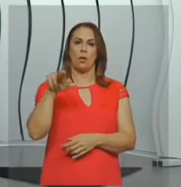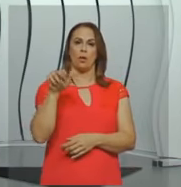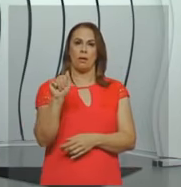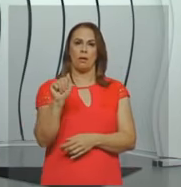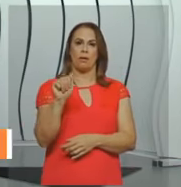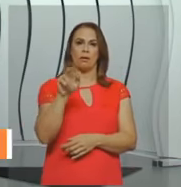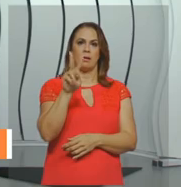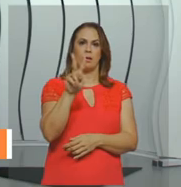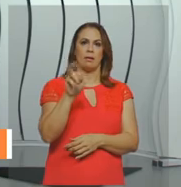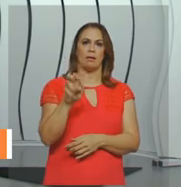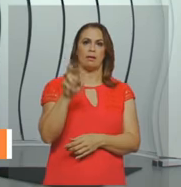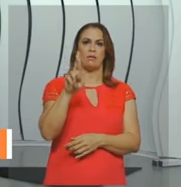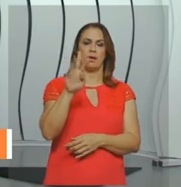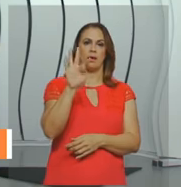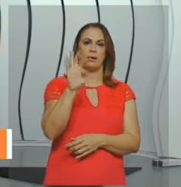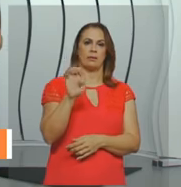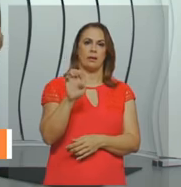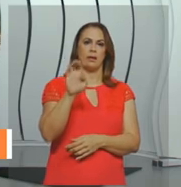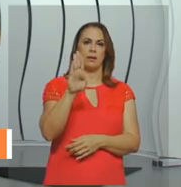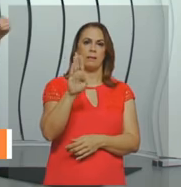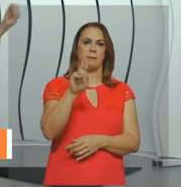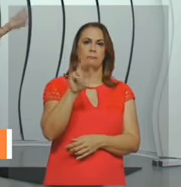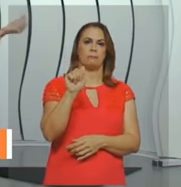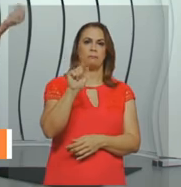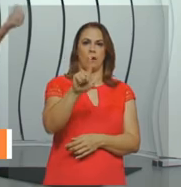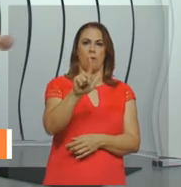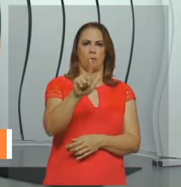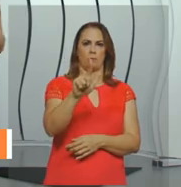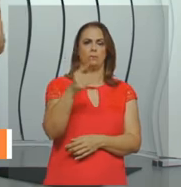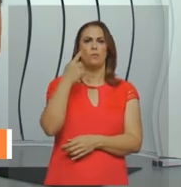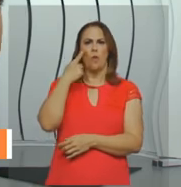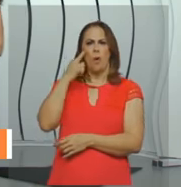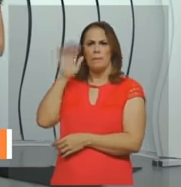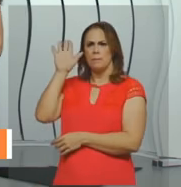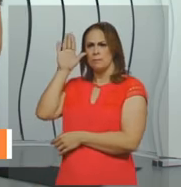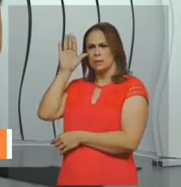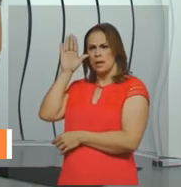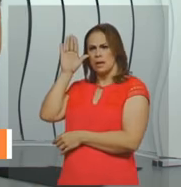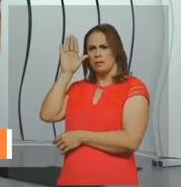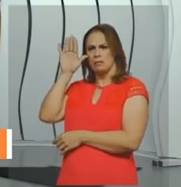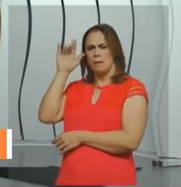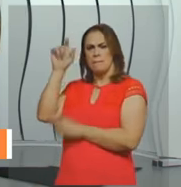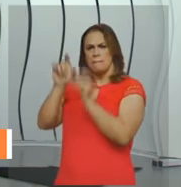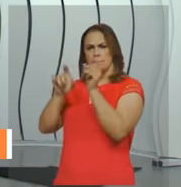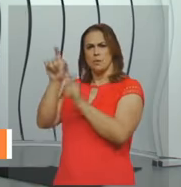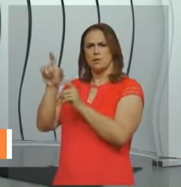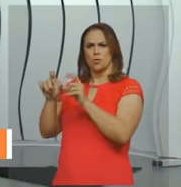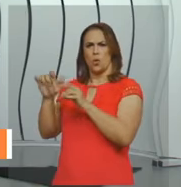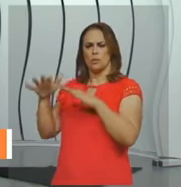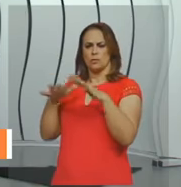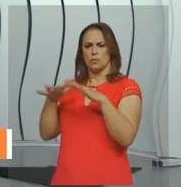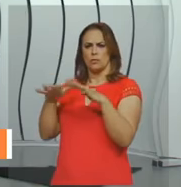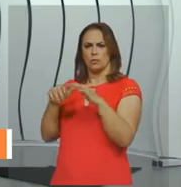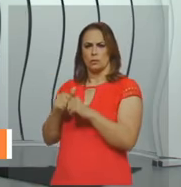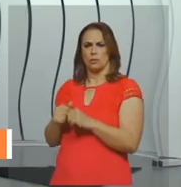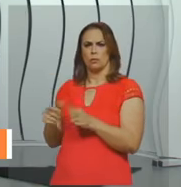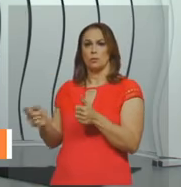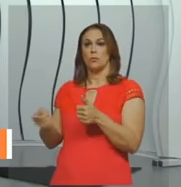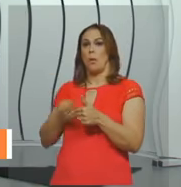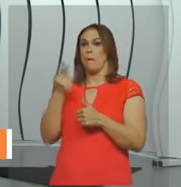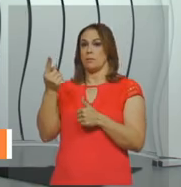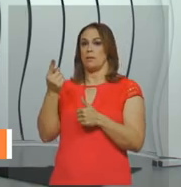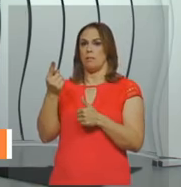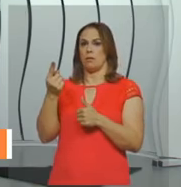aqui mostrando as pessoas realizando alguns tipos de movimento. Esse primeiro homem aqui está pegando